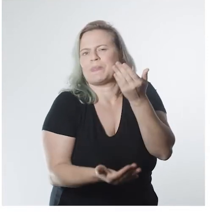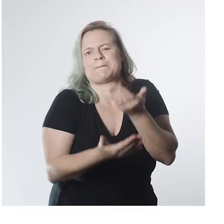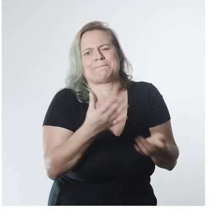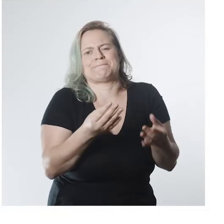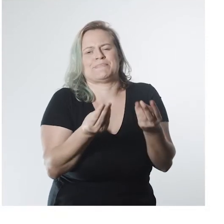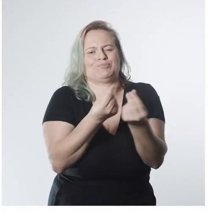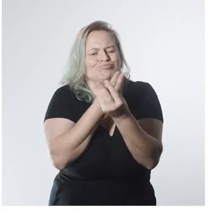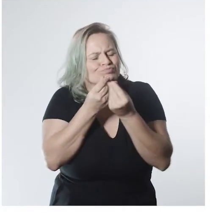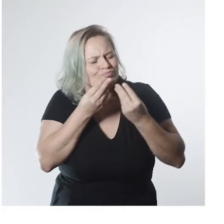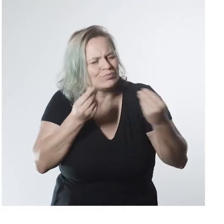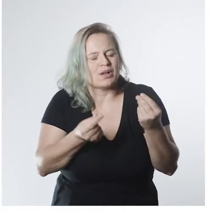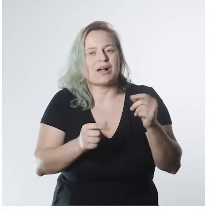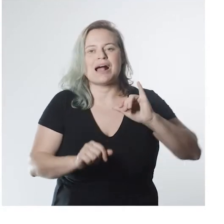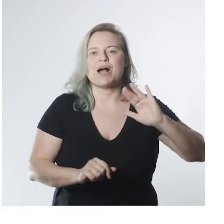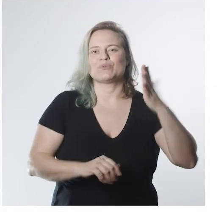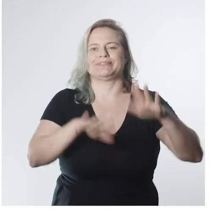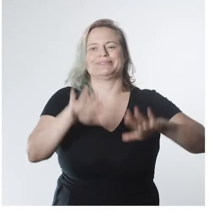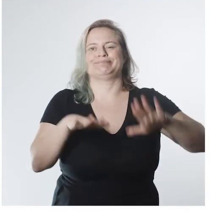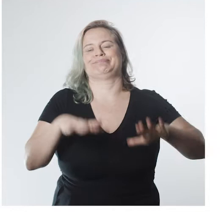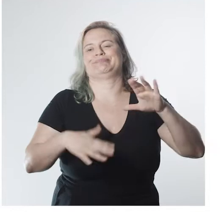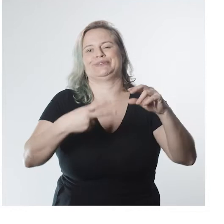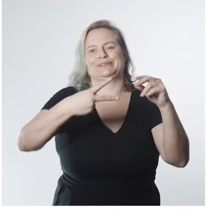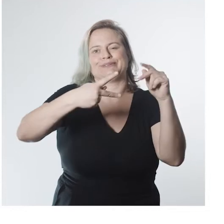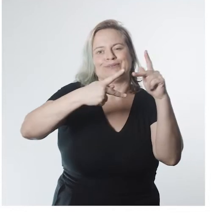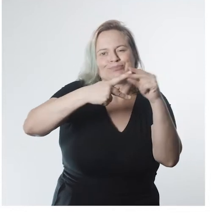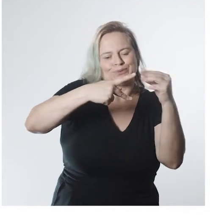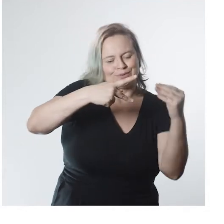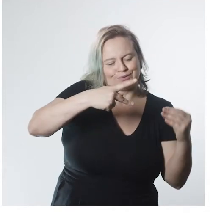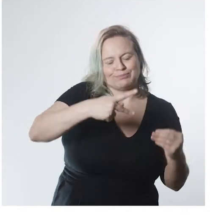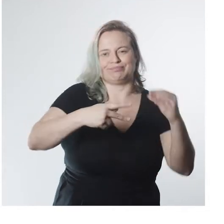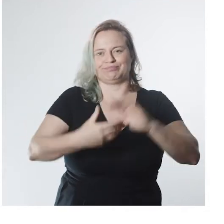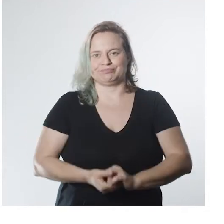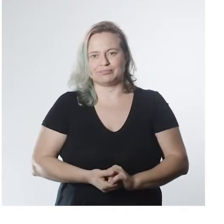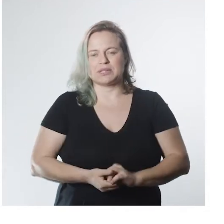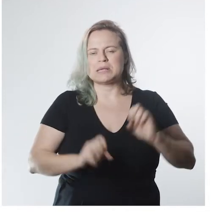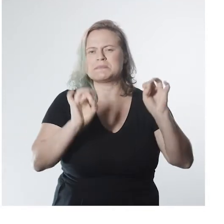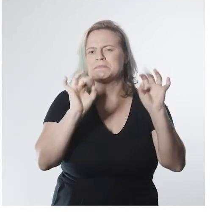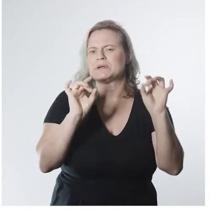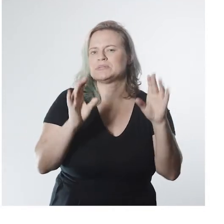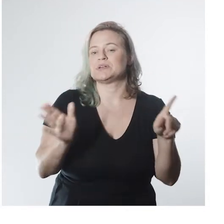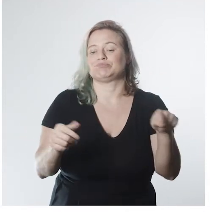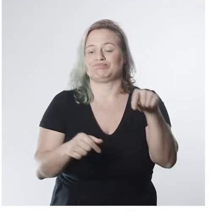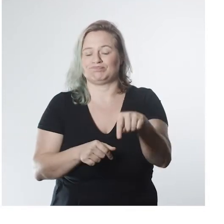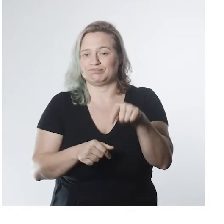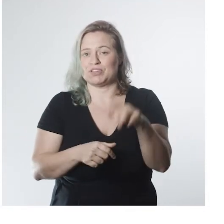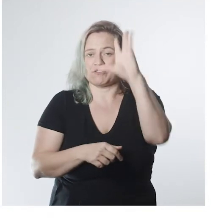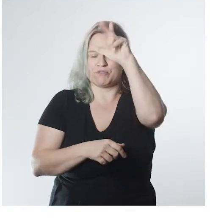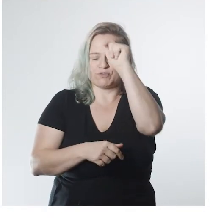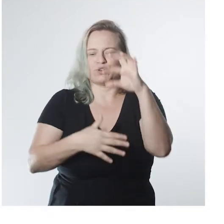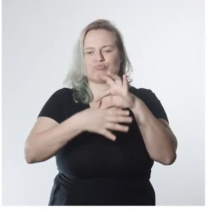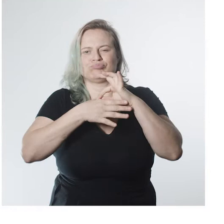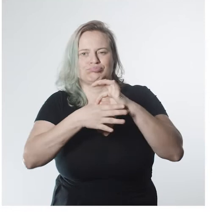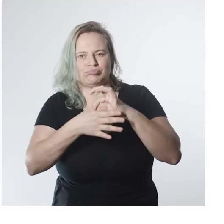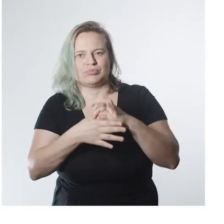gente quer dentro desse preparo, né? E isso acontece com diversos tipos de proteína. em especial aqui, né, tanto a de a suína quanto o frango, né, nós